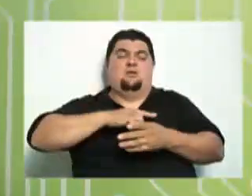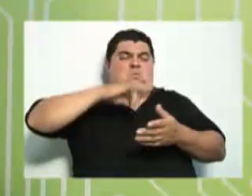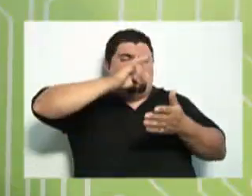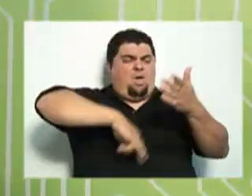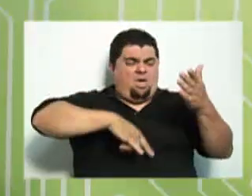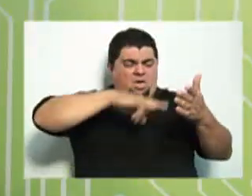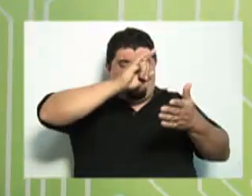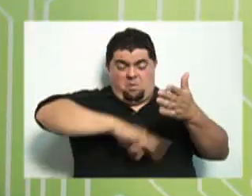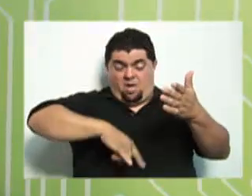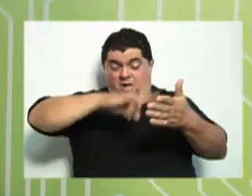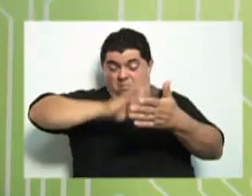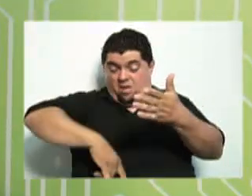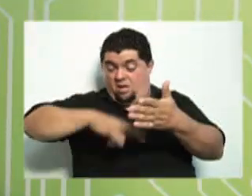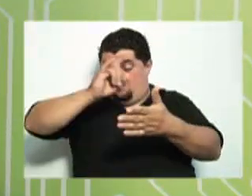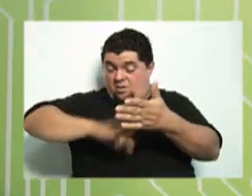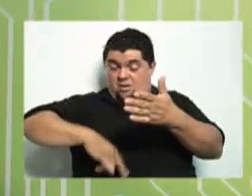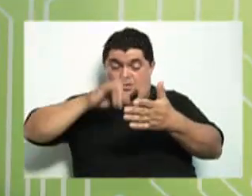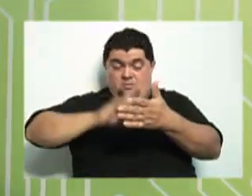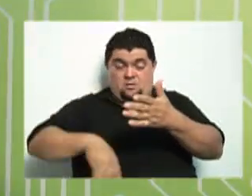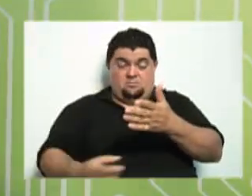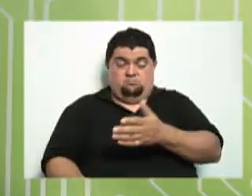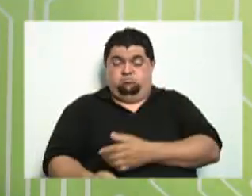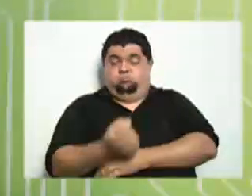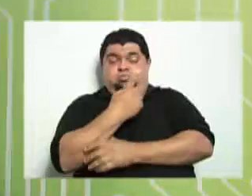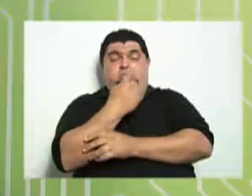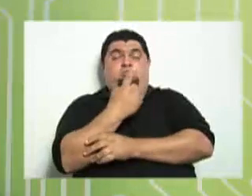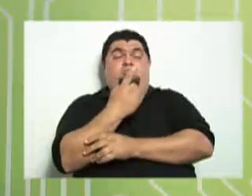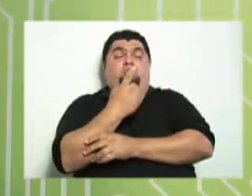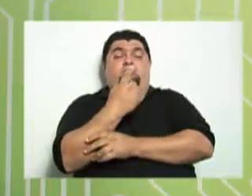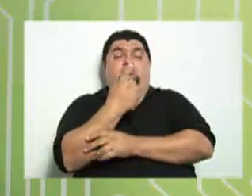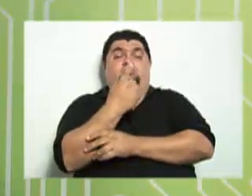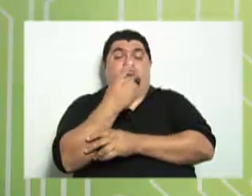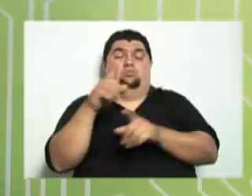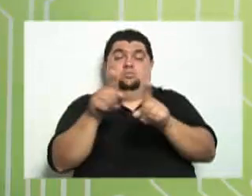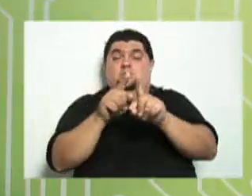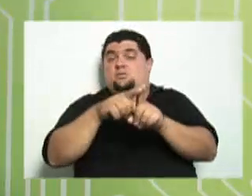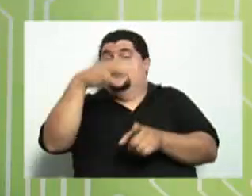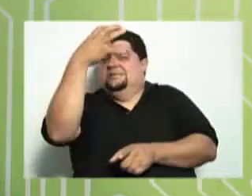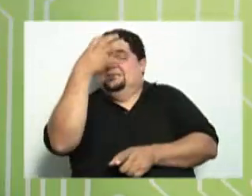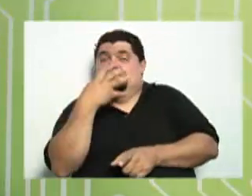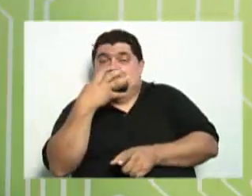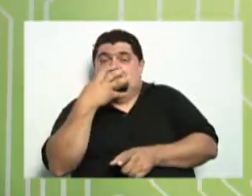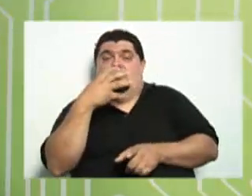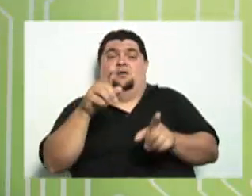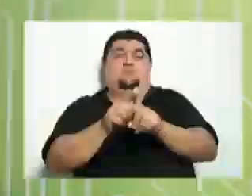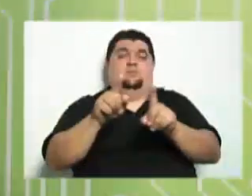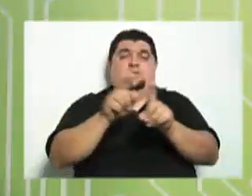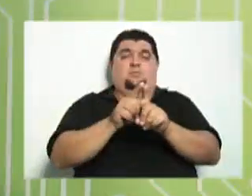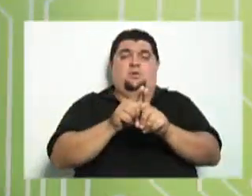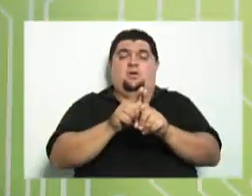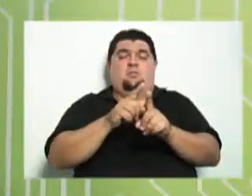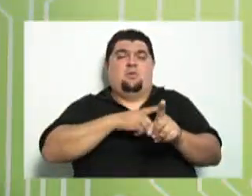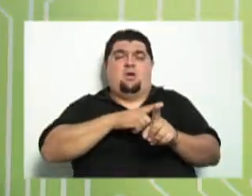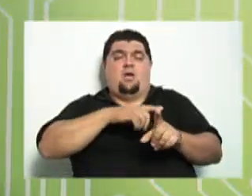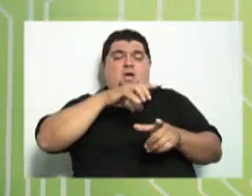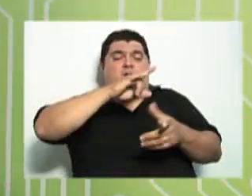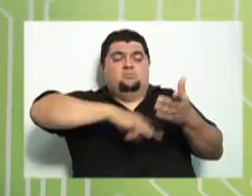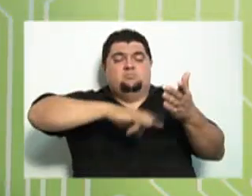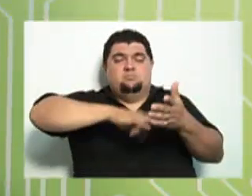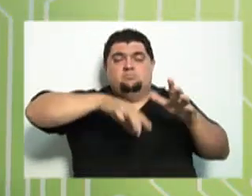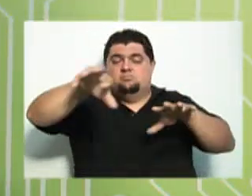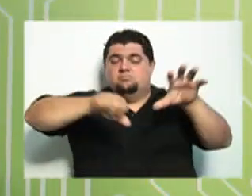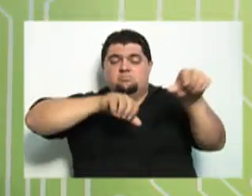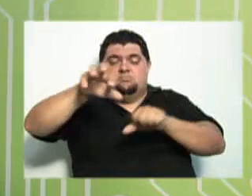mais licenças que têm que ser alcançados e também uma maior seriedade no processo de obtenção dessas licenças e desses